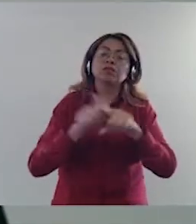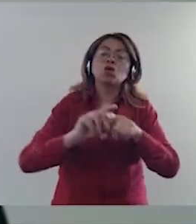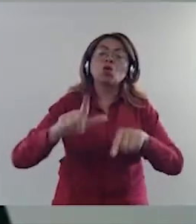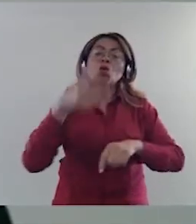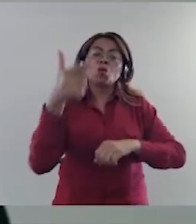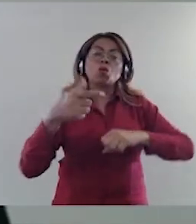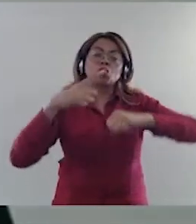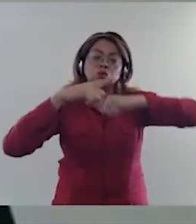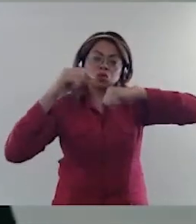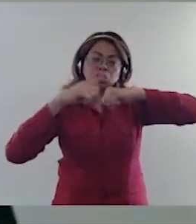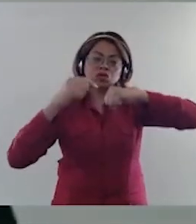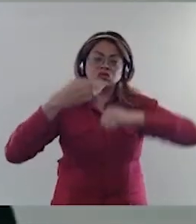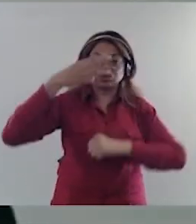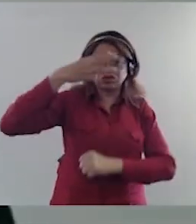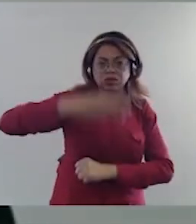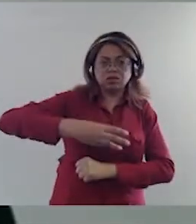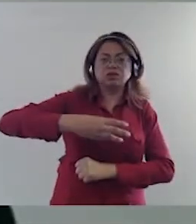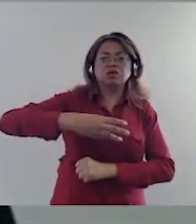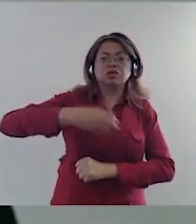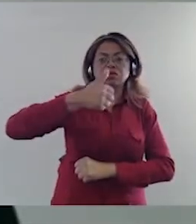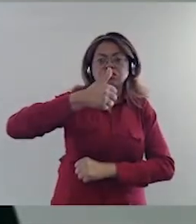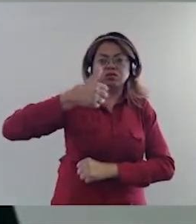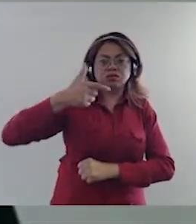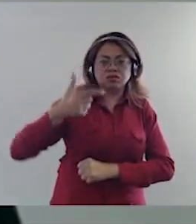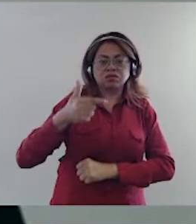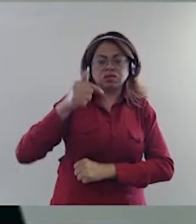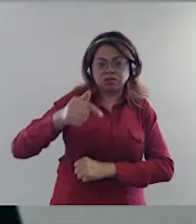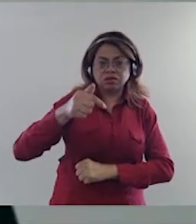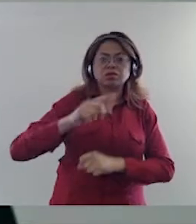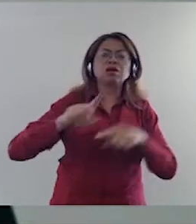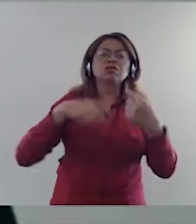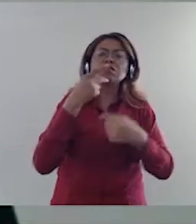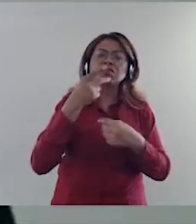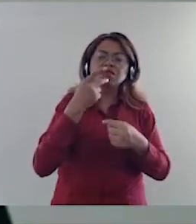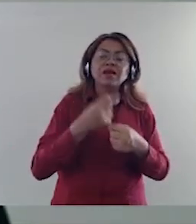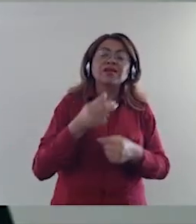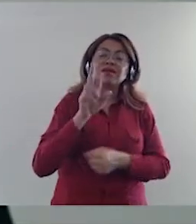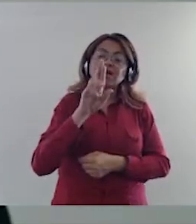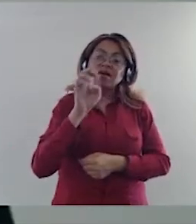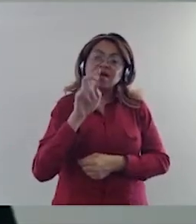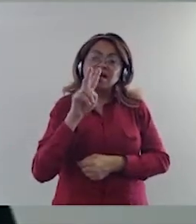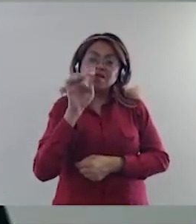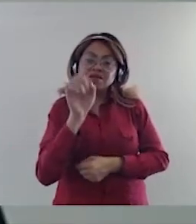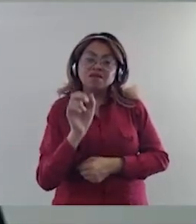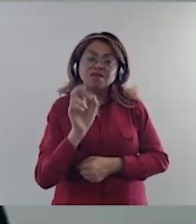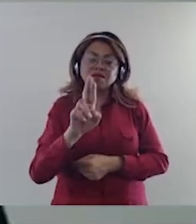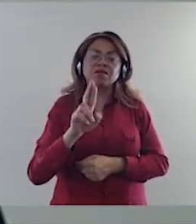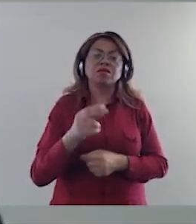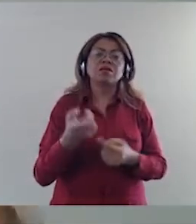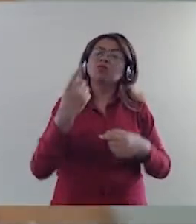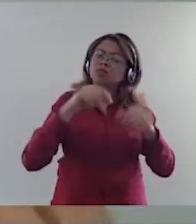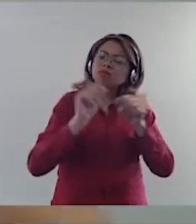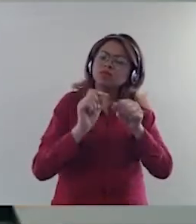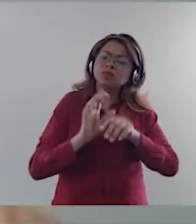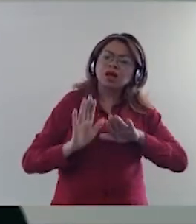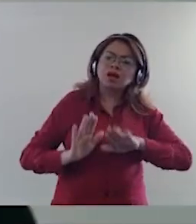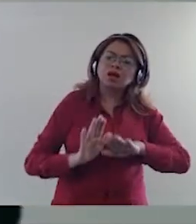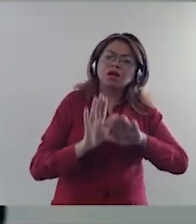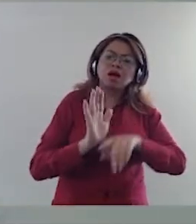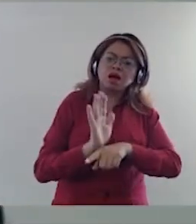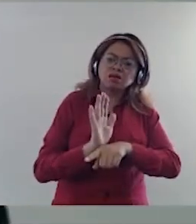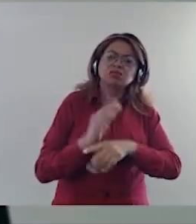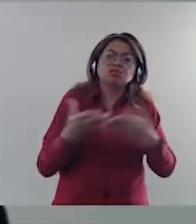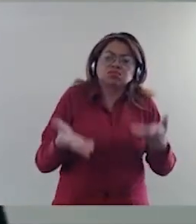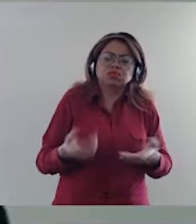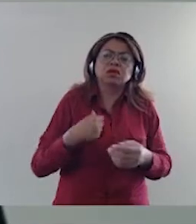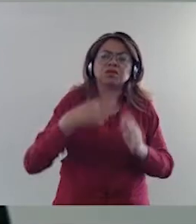317, que não se refere à resolução, mas sim à revisão. E deve-se, portanto, favorecer a revisão, tal como